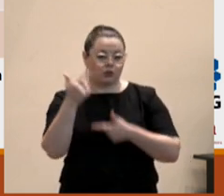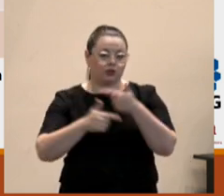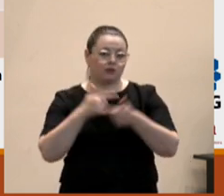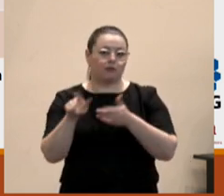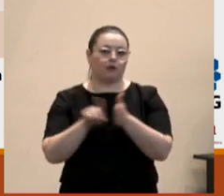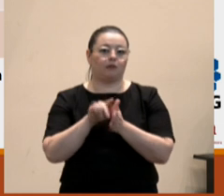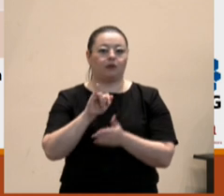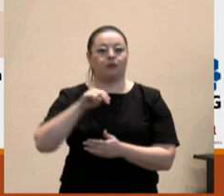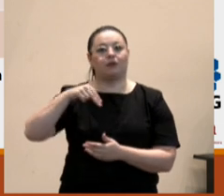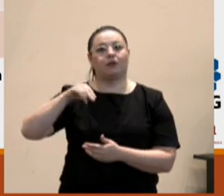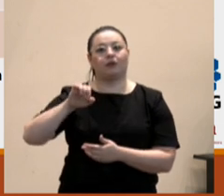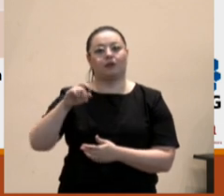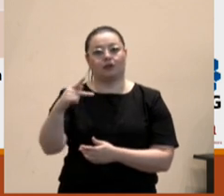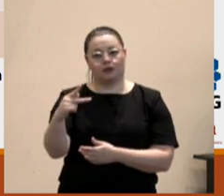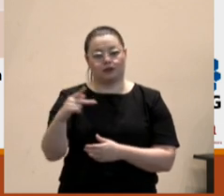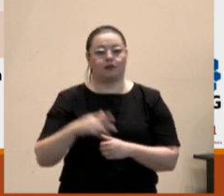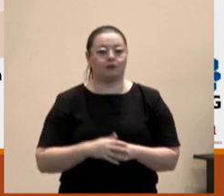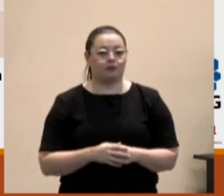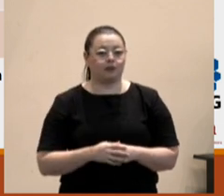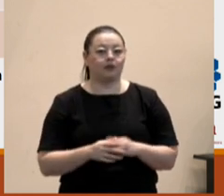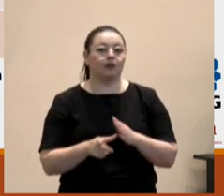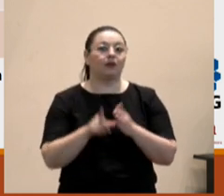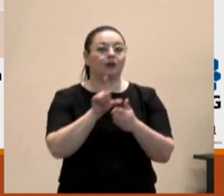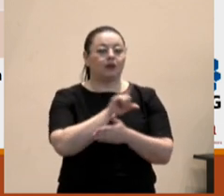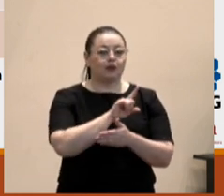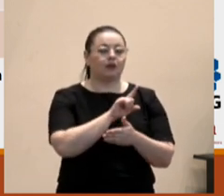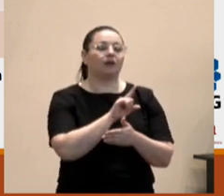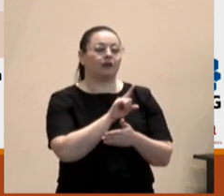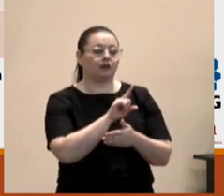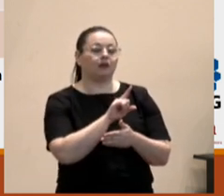INEP. E aquele lá é publicado pela...